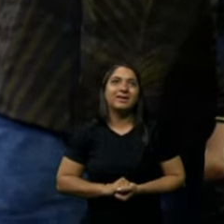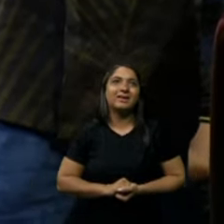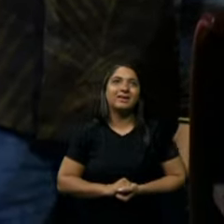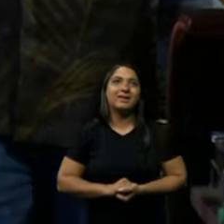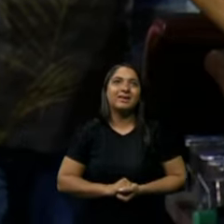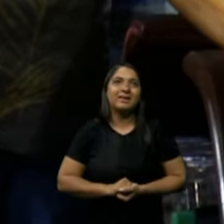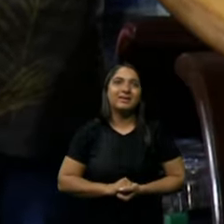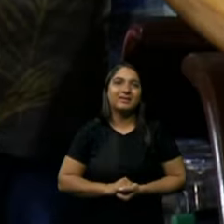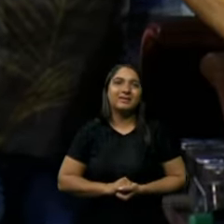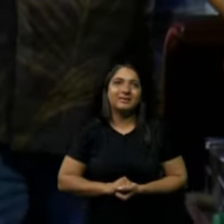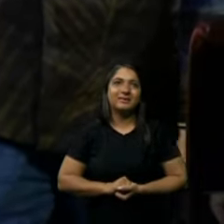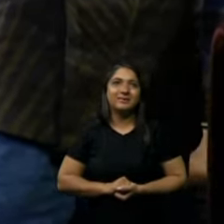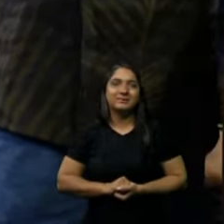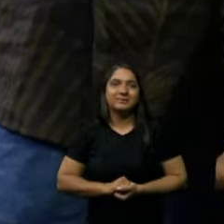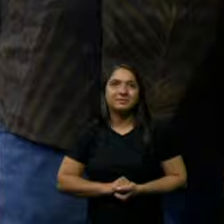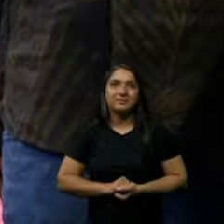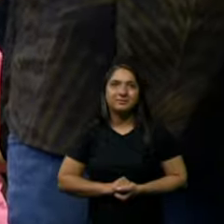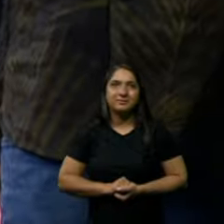oi oi